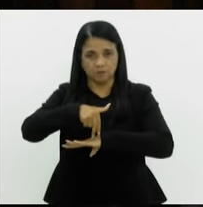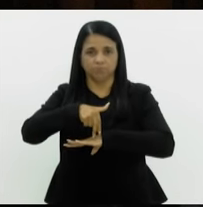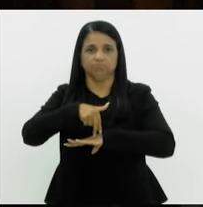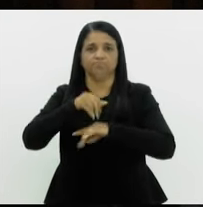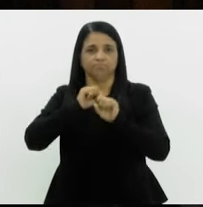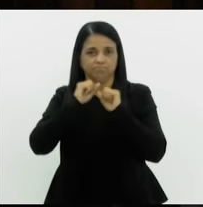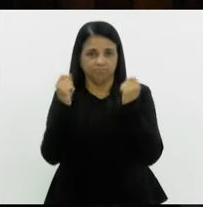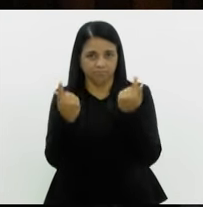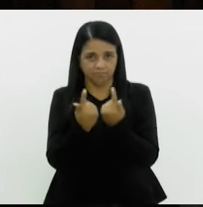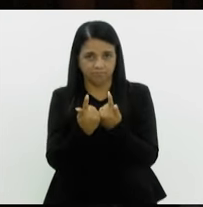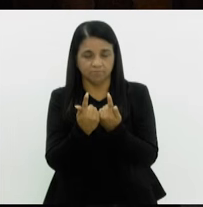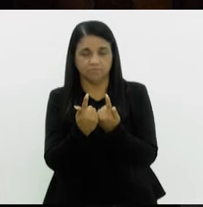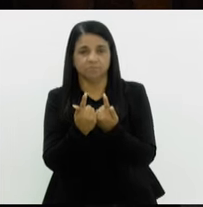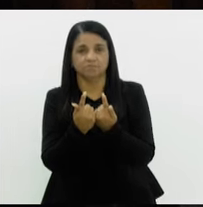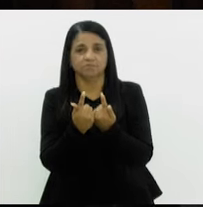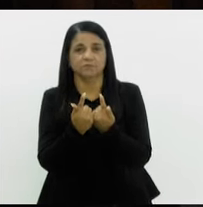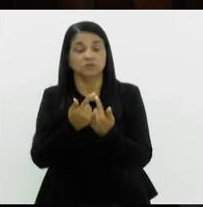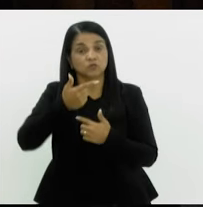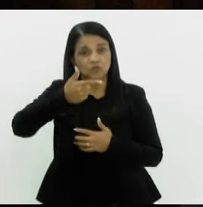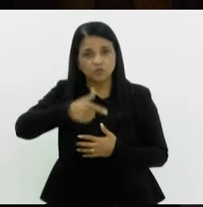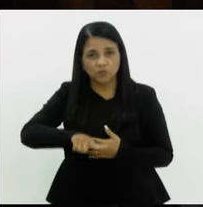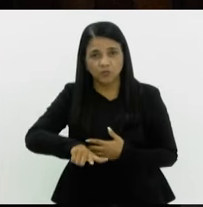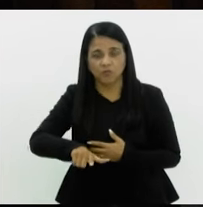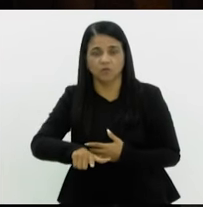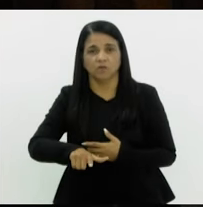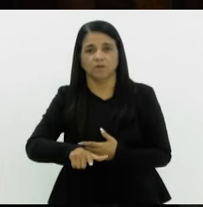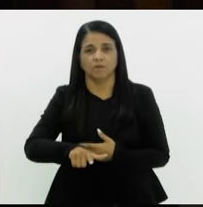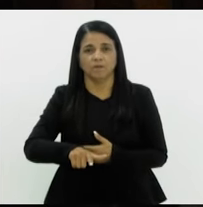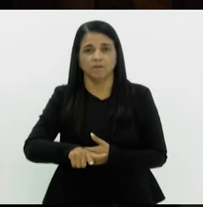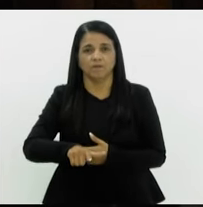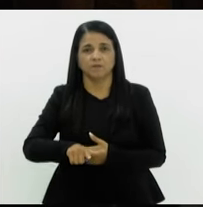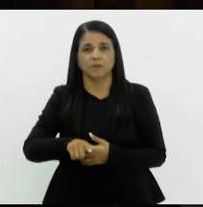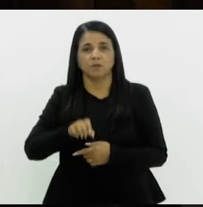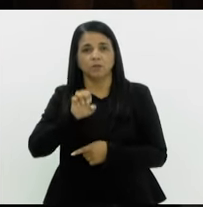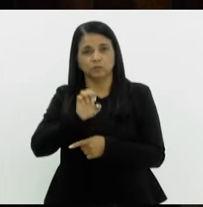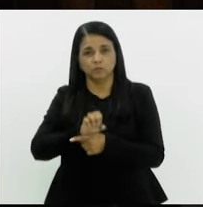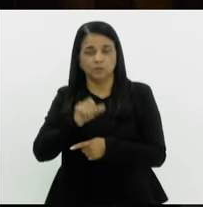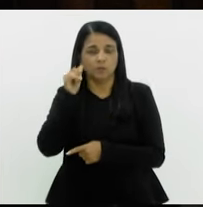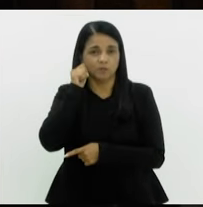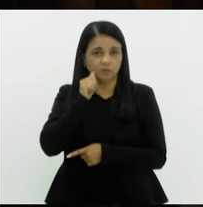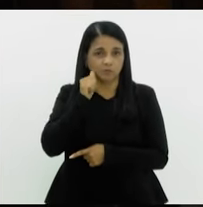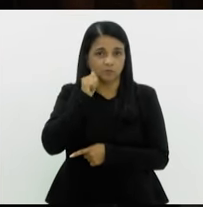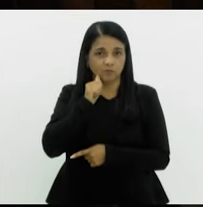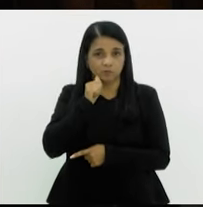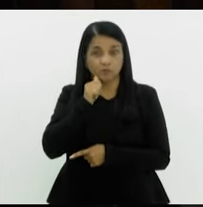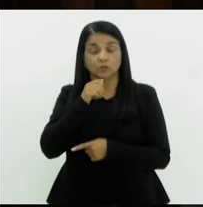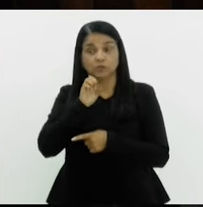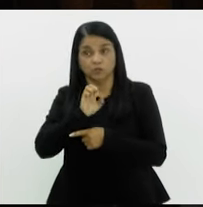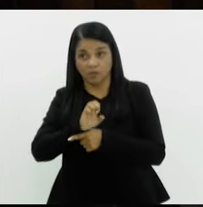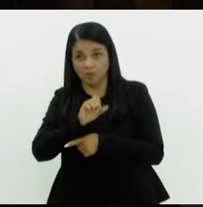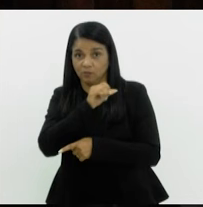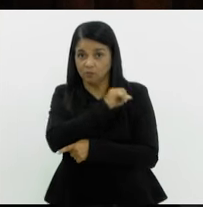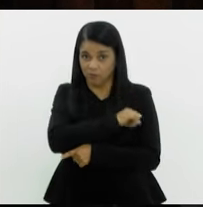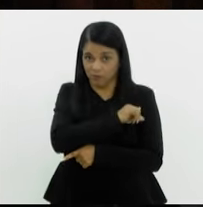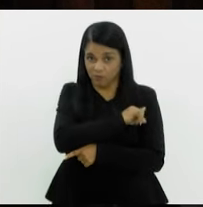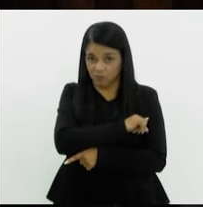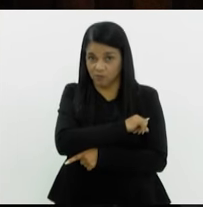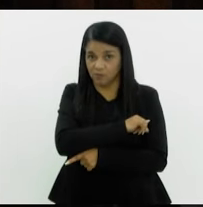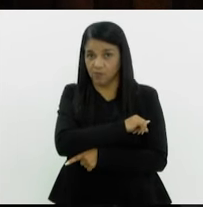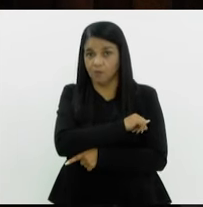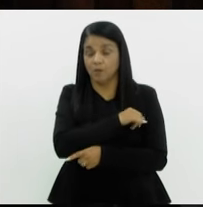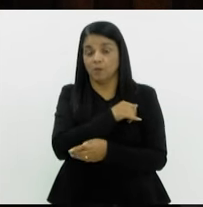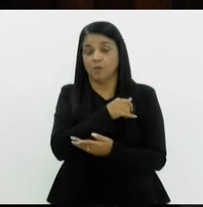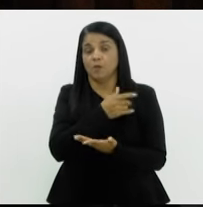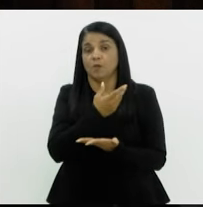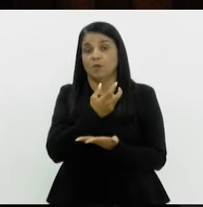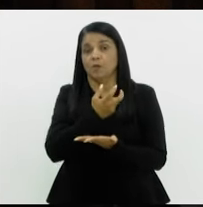casa. Mais uma vez, o Estado do Rio de Janeiro está prestes a perder um governador,